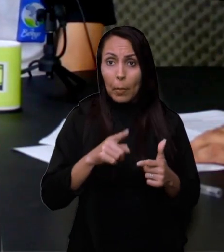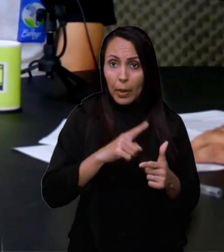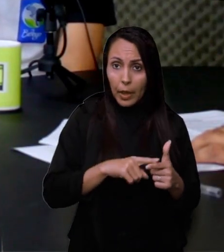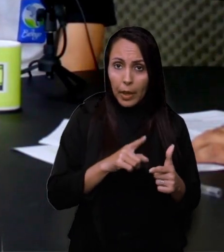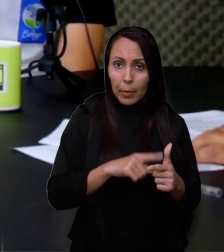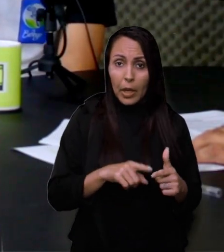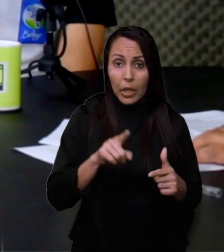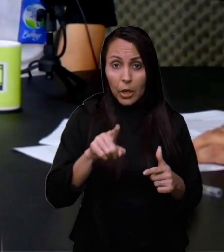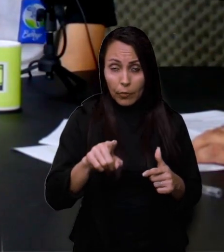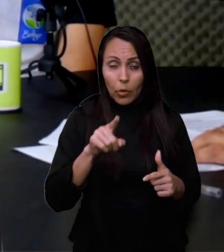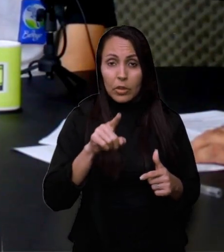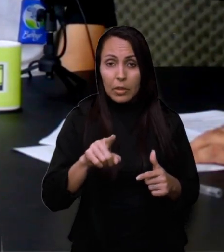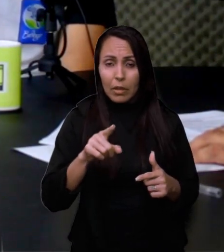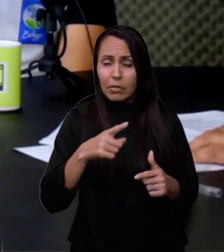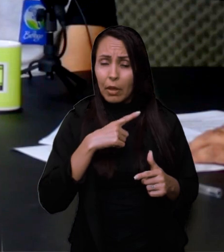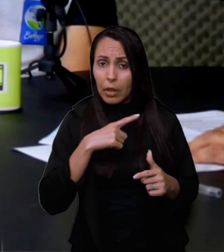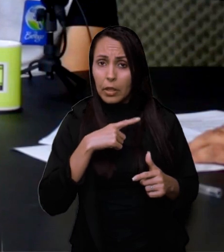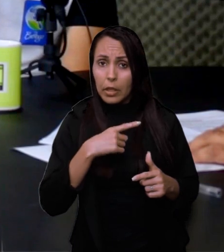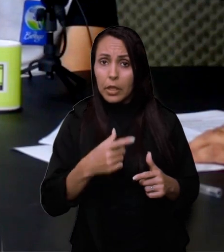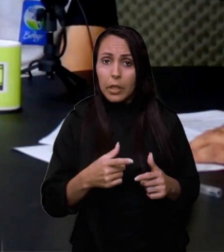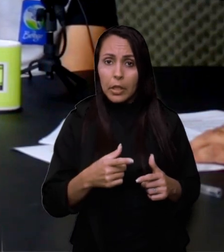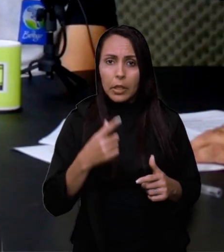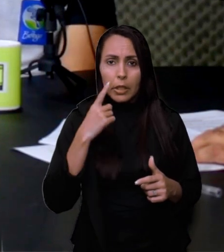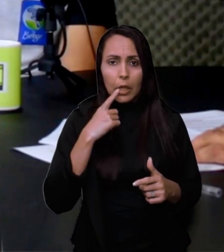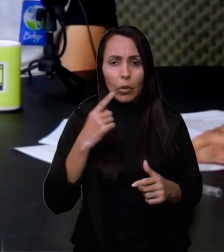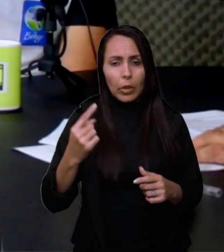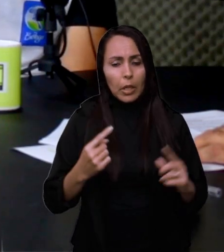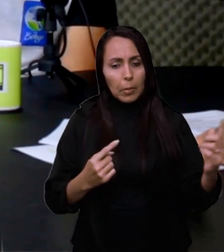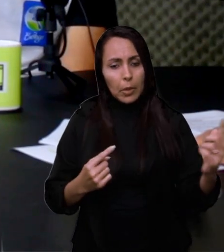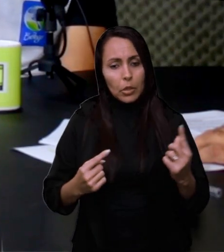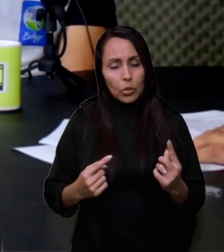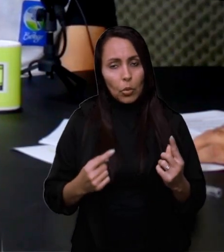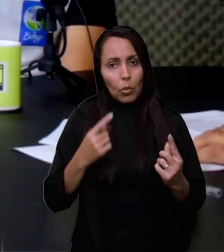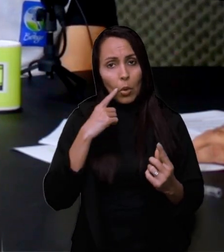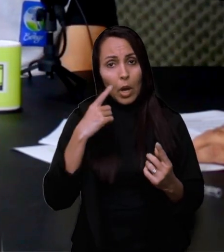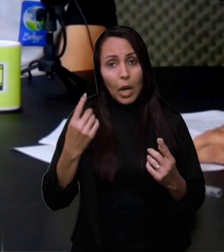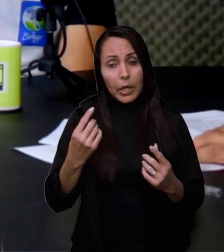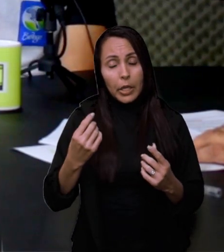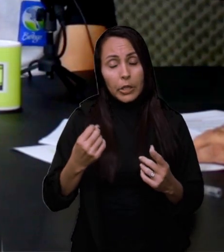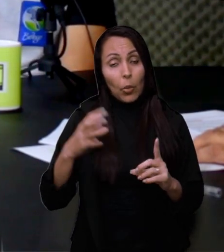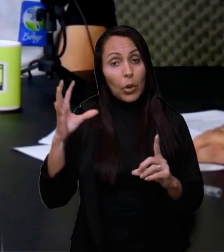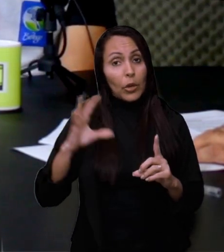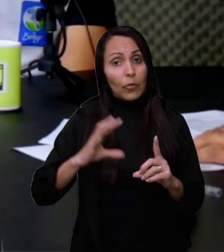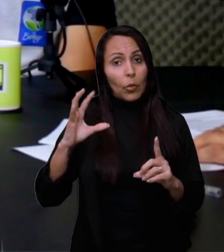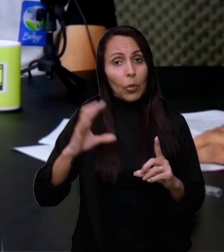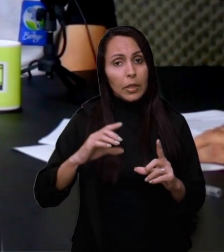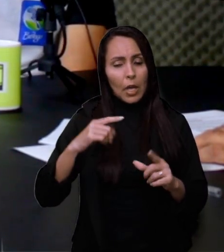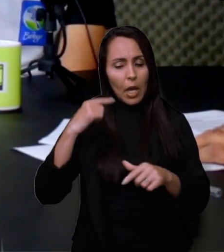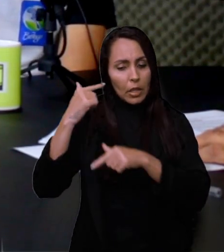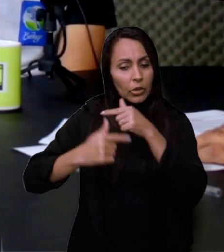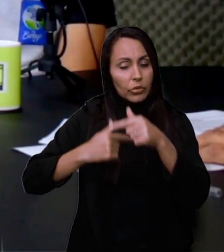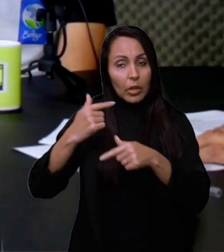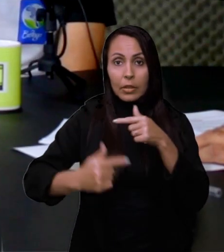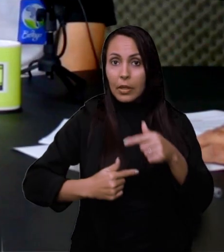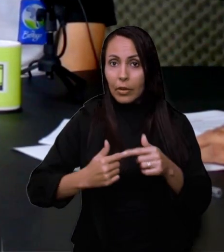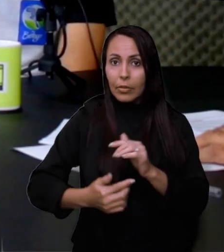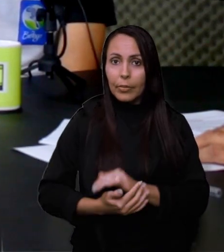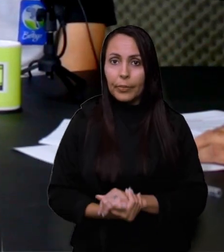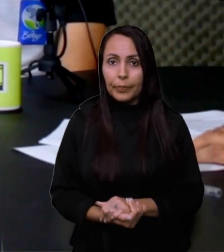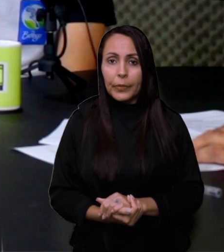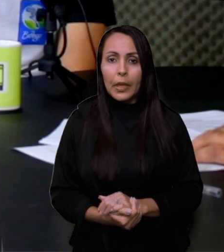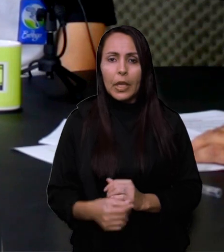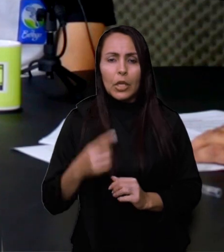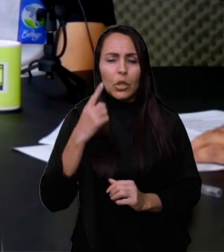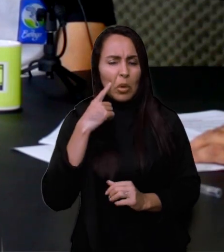você passou ou um problema que alguém que você conhece passou influenciar na próxima geração. Isso é a